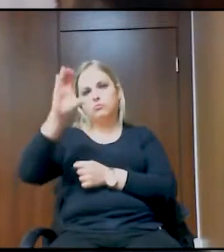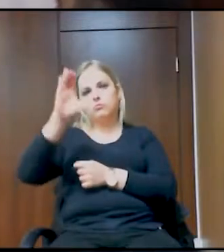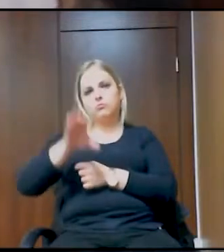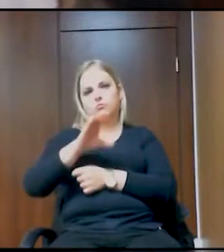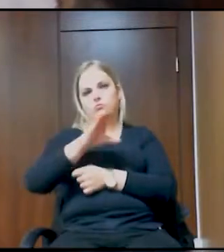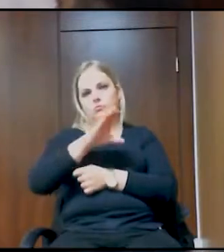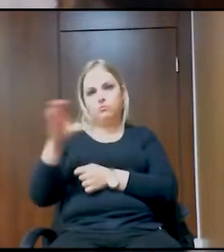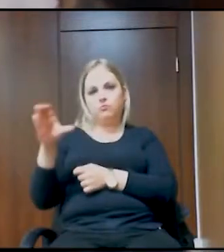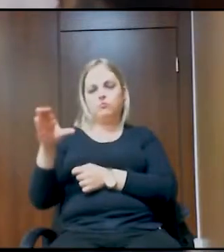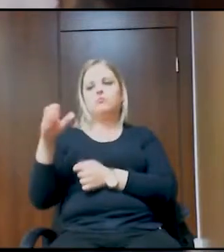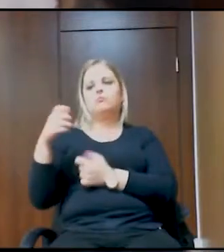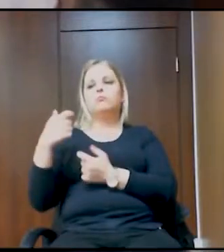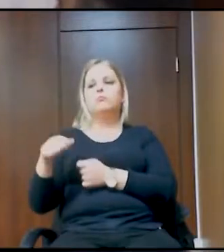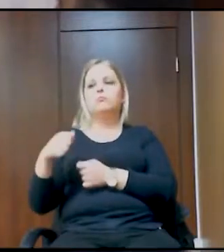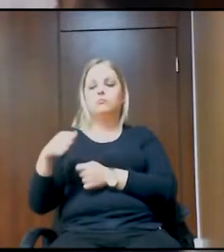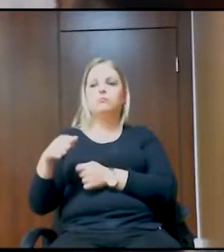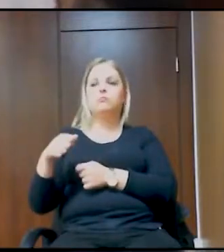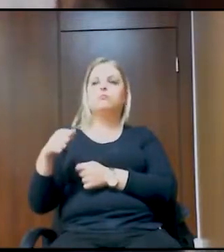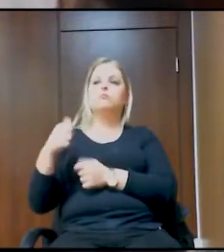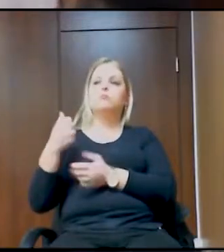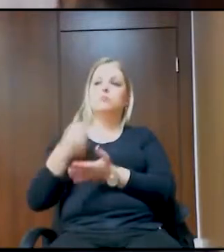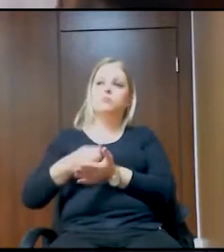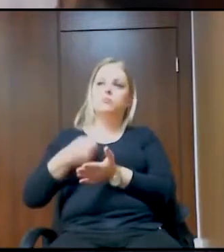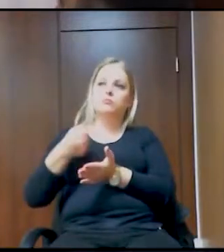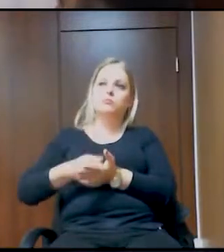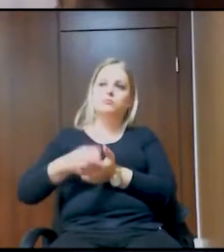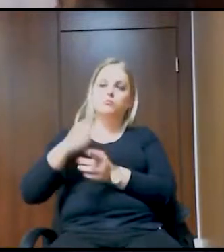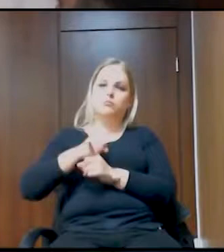também começar a fazer essa luta social, né?